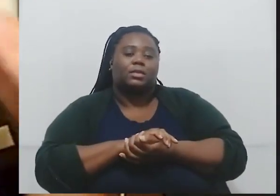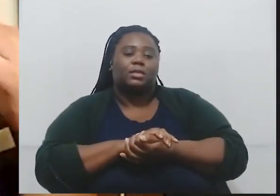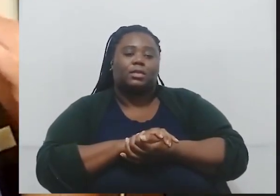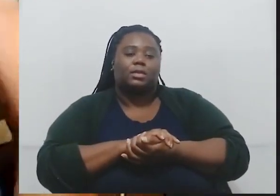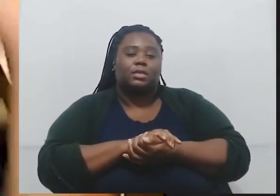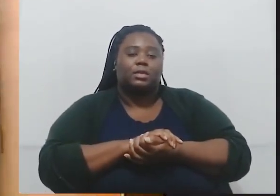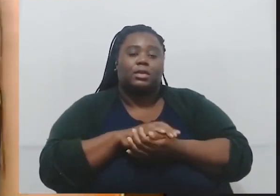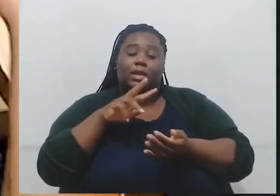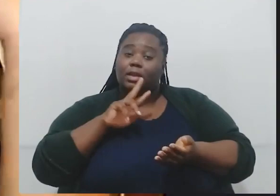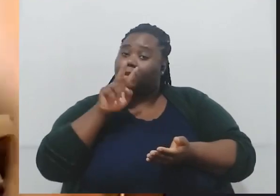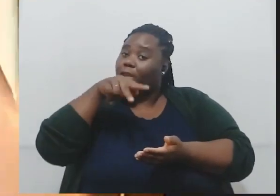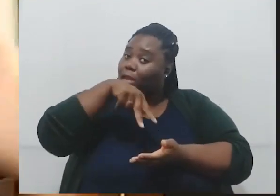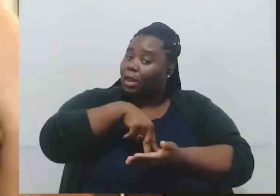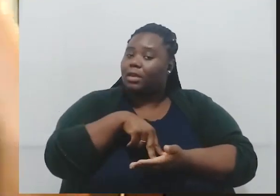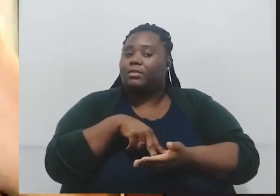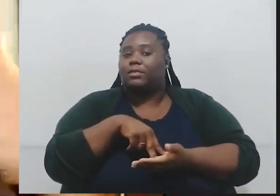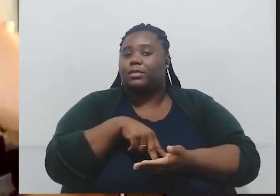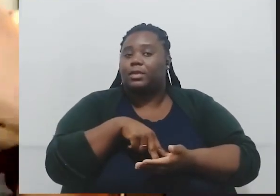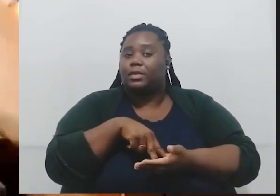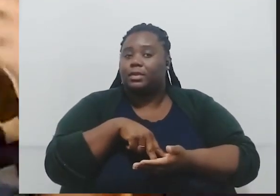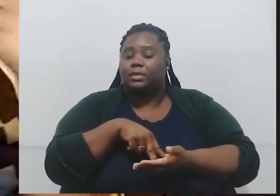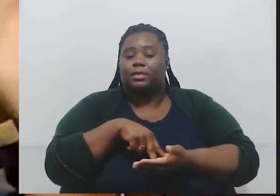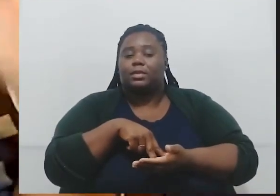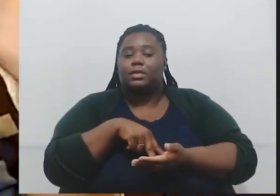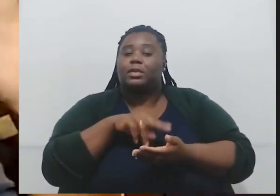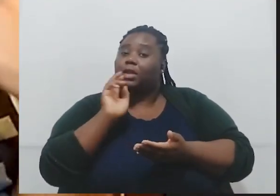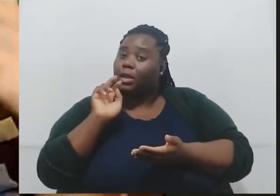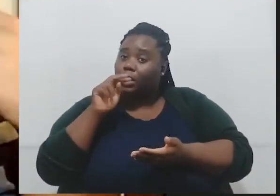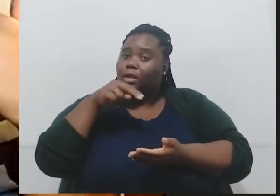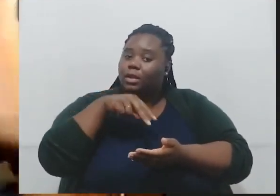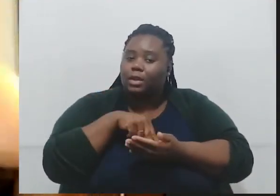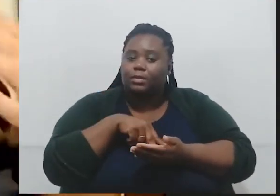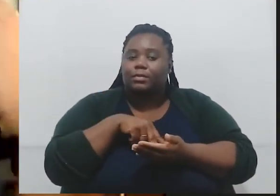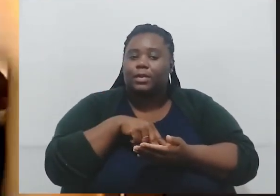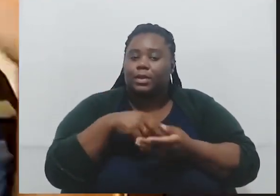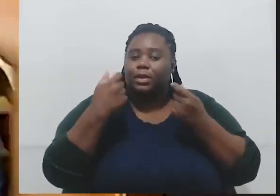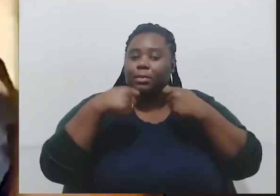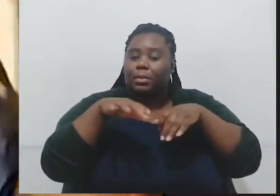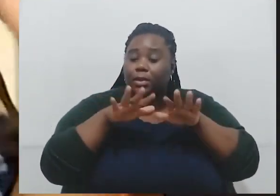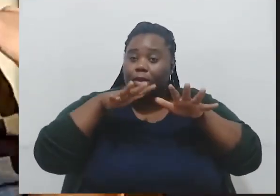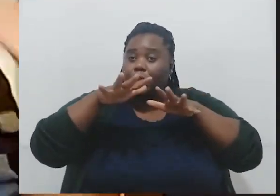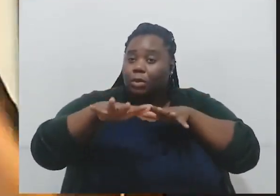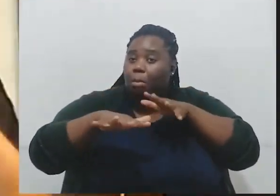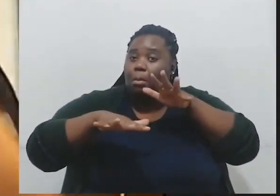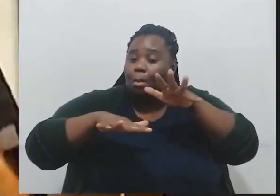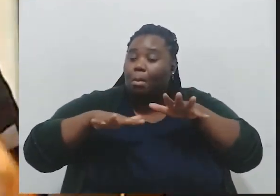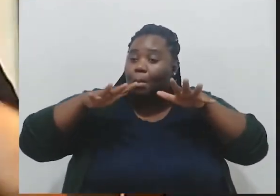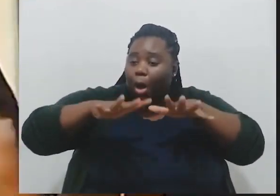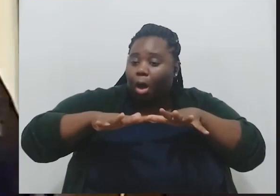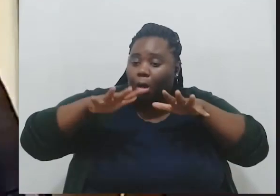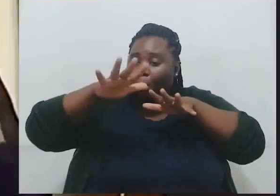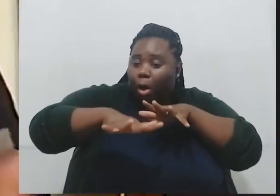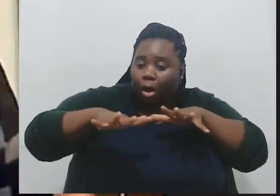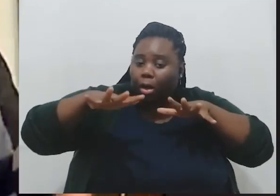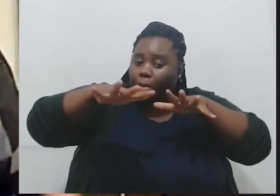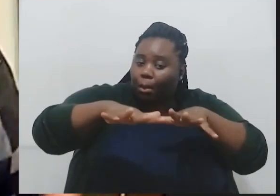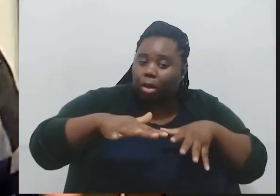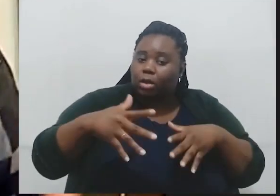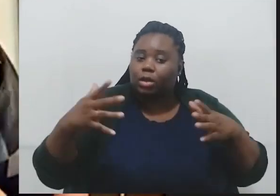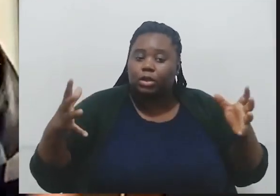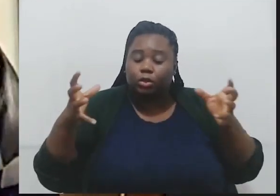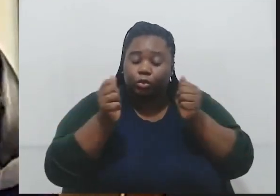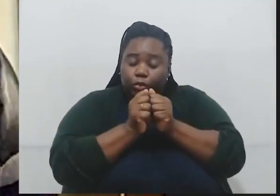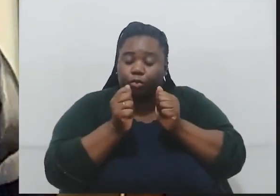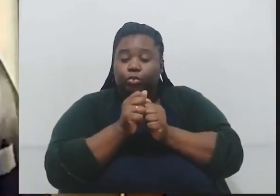uma imagem de multidão junto com a gente, né, dos lados, atrás, na frente, e ao mesmo tempo tem esse lugar que é tão solitário,